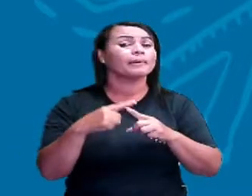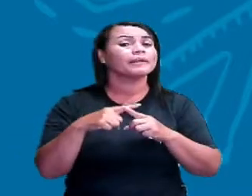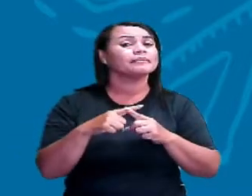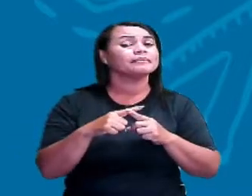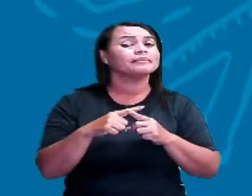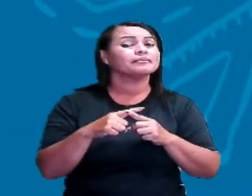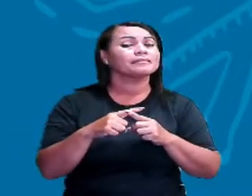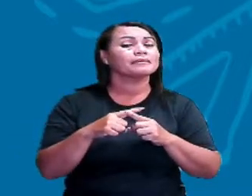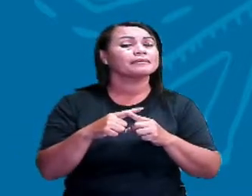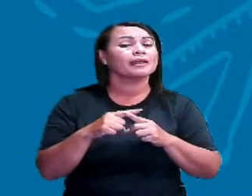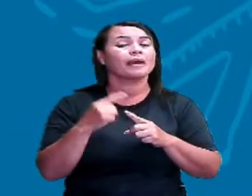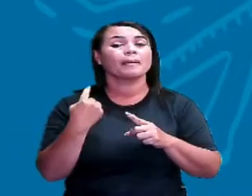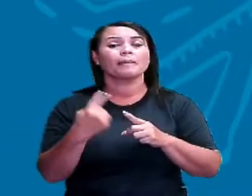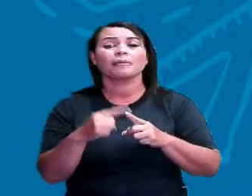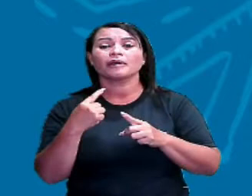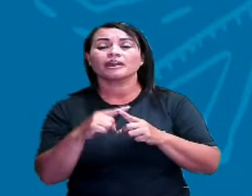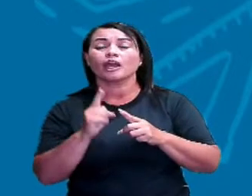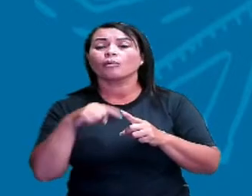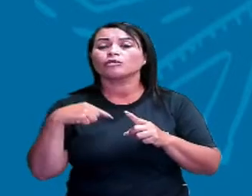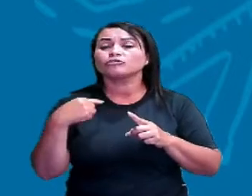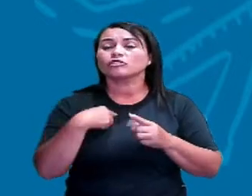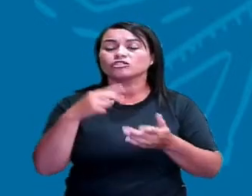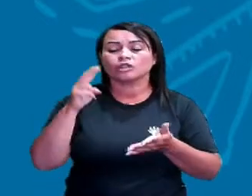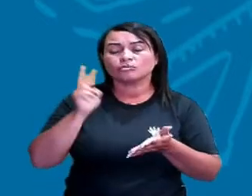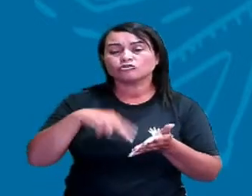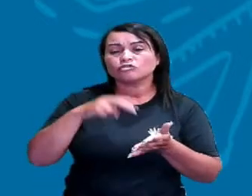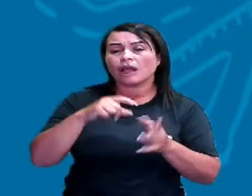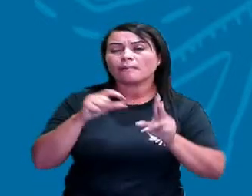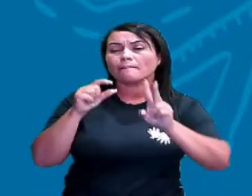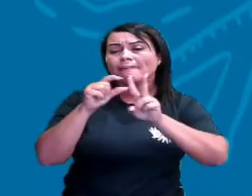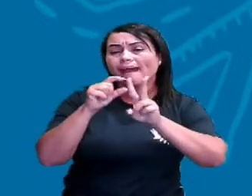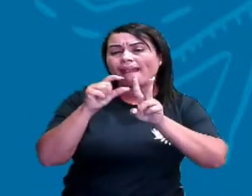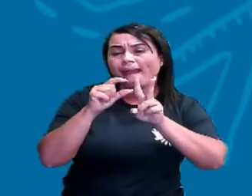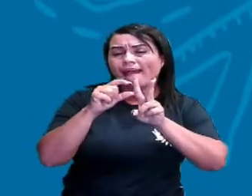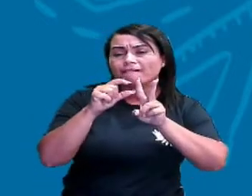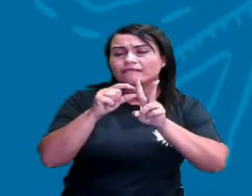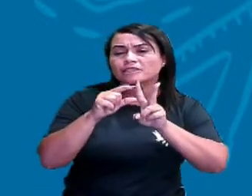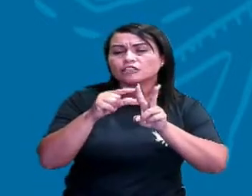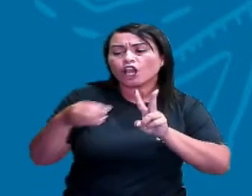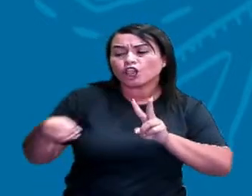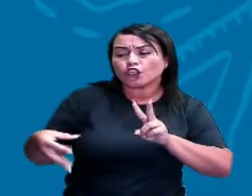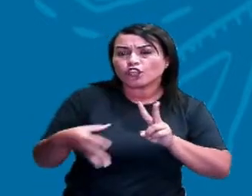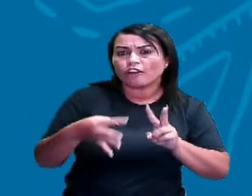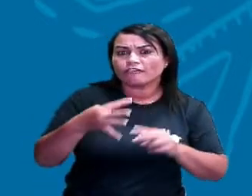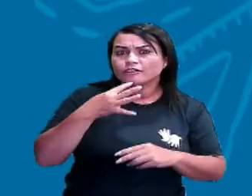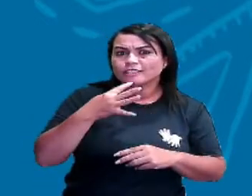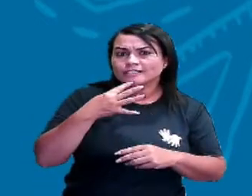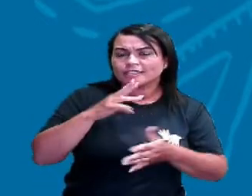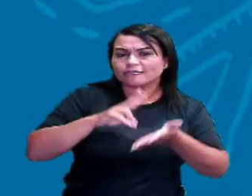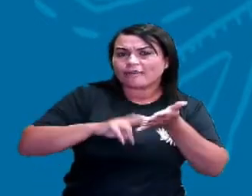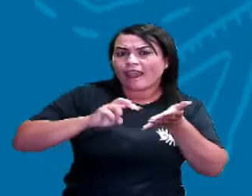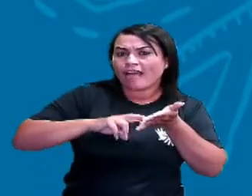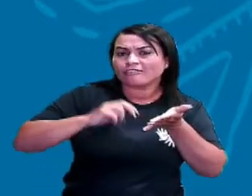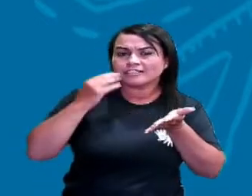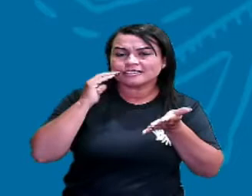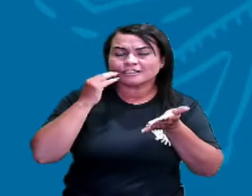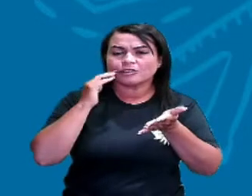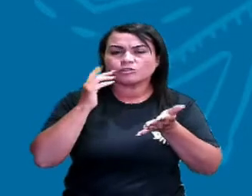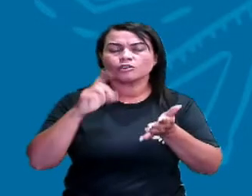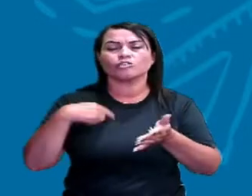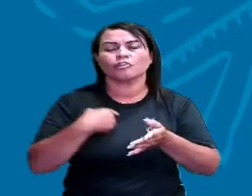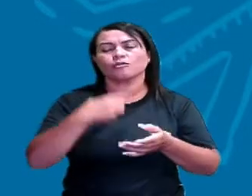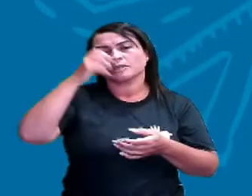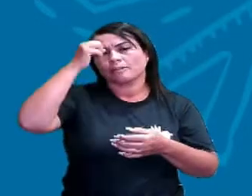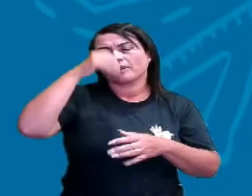quê? Porque quando a gente está lendo, a gente está conhecendo novas palavras. Então, a gente vai aprendendo